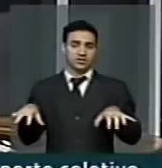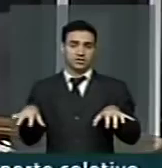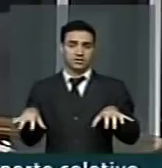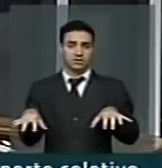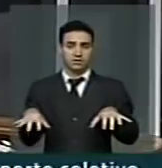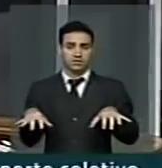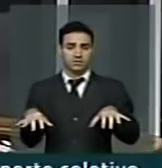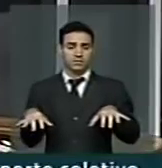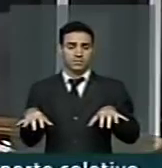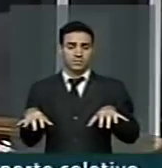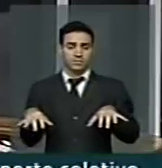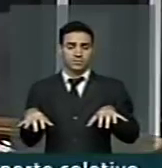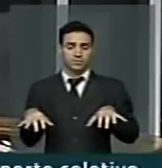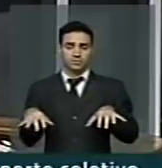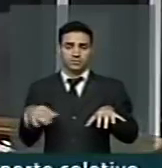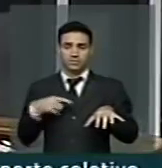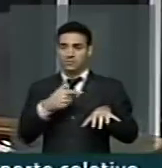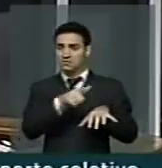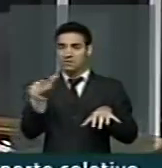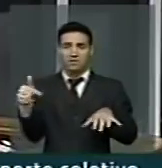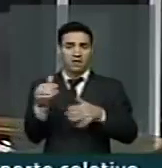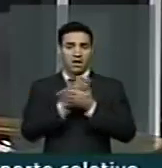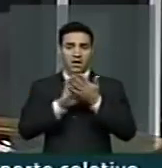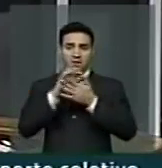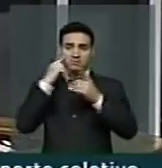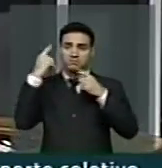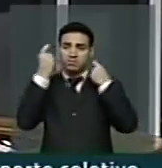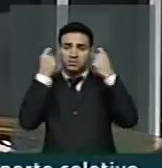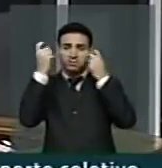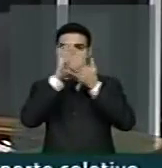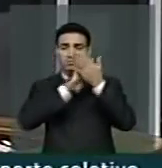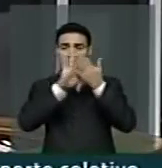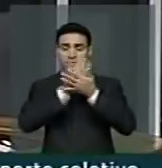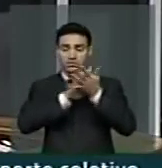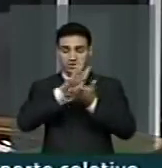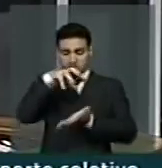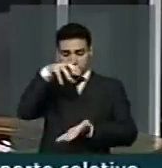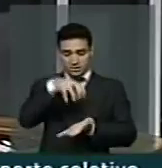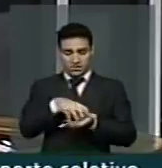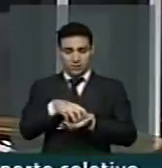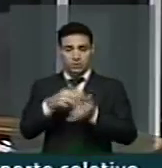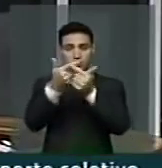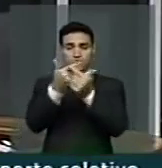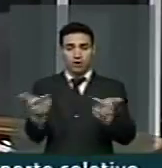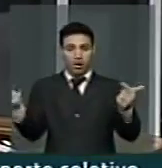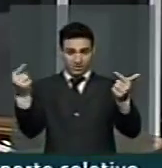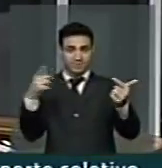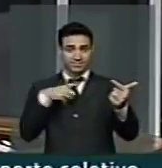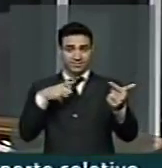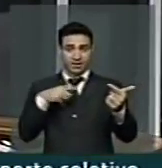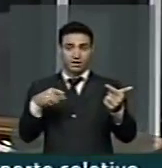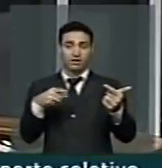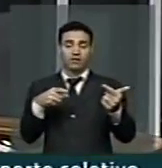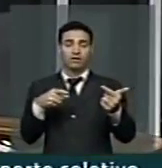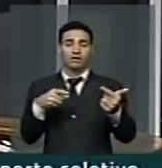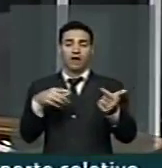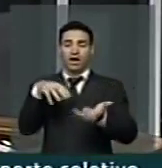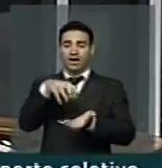sem causar nenhum escrúpulo em um centro privilegiado e uma periferia